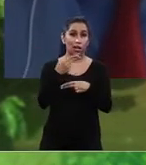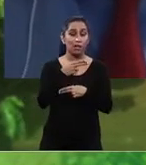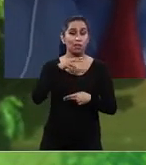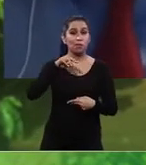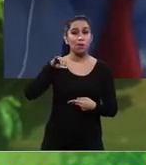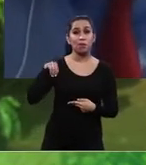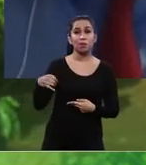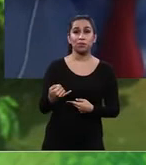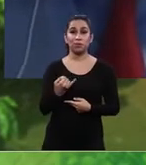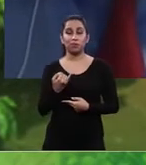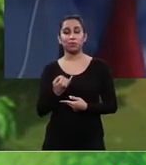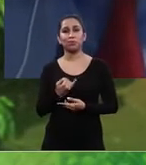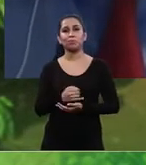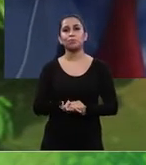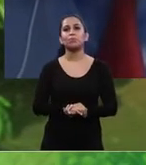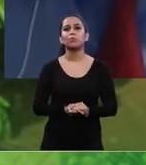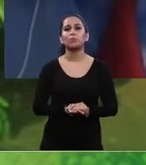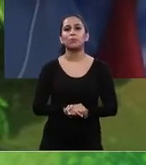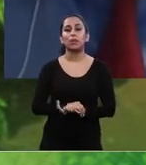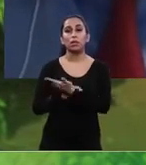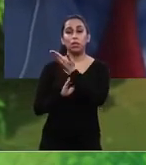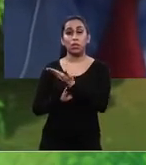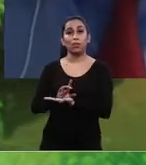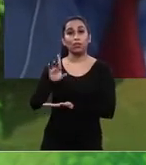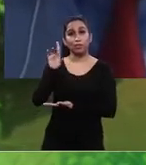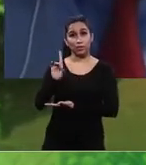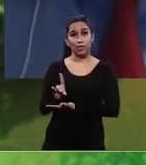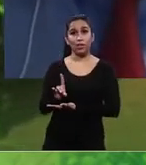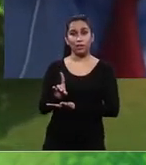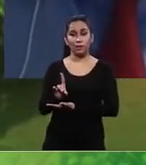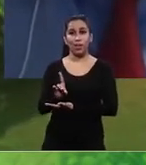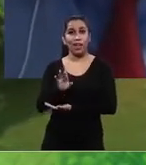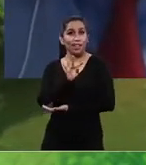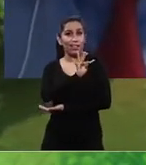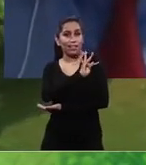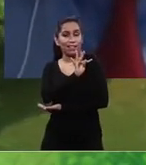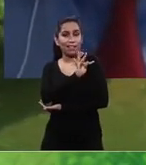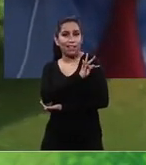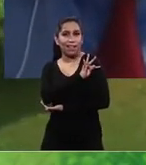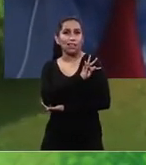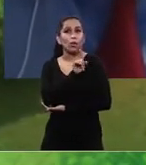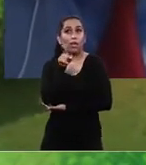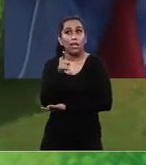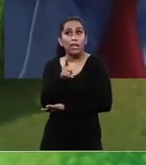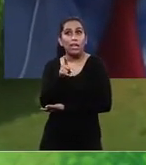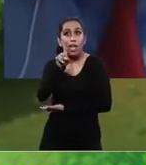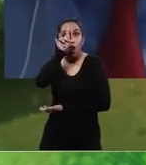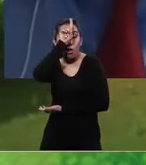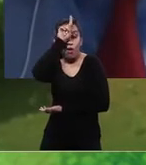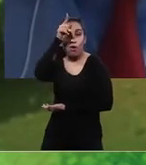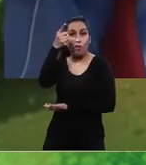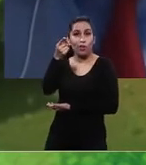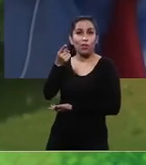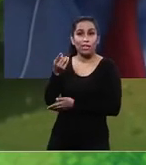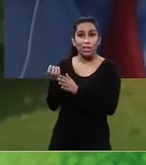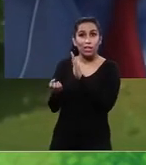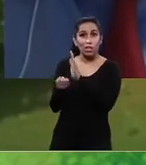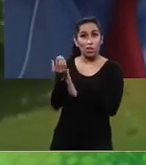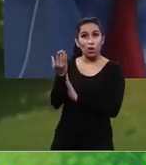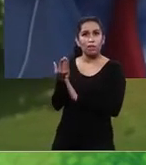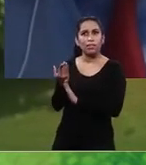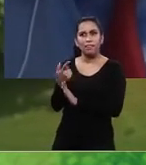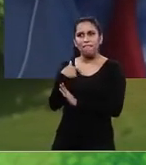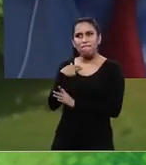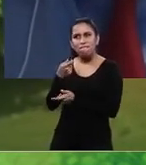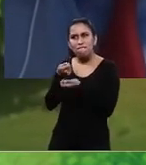na pessoa do seu diretor técnico, idealizador e o diretor que